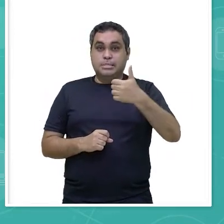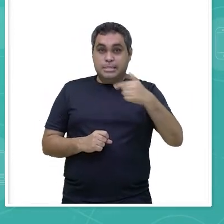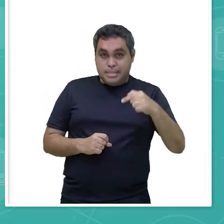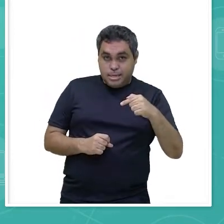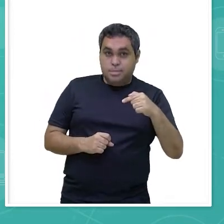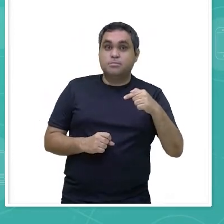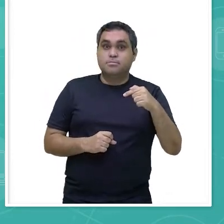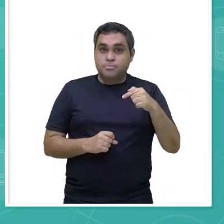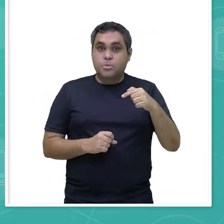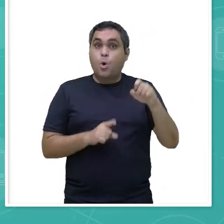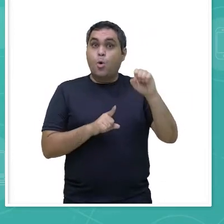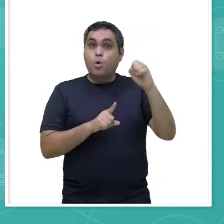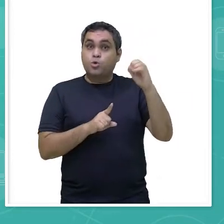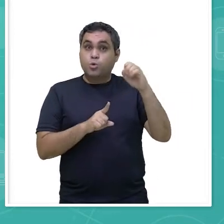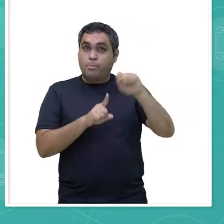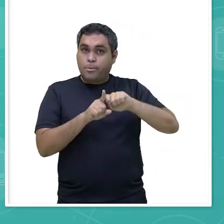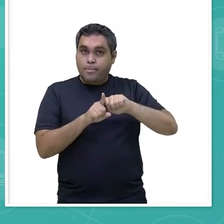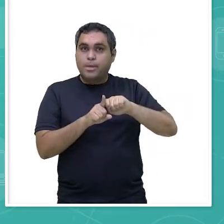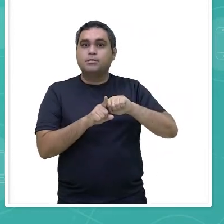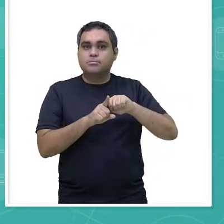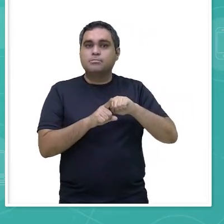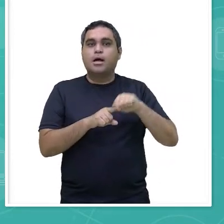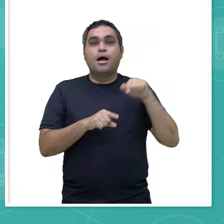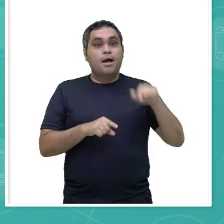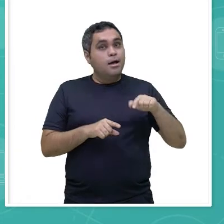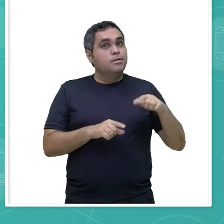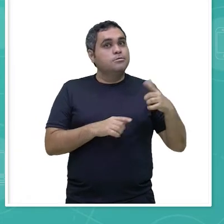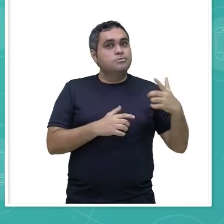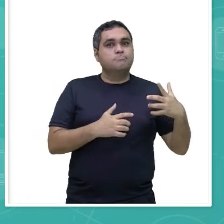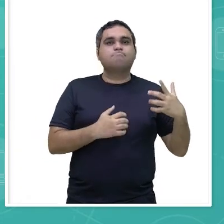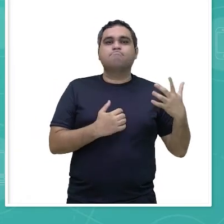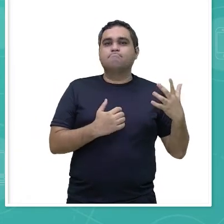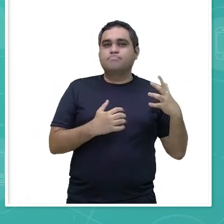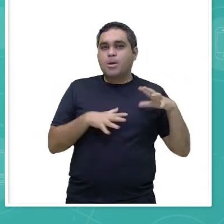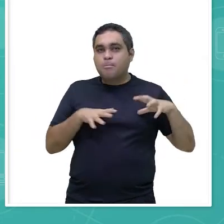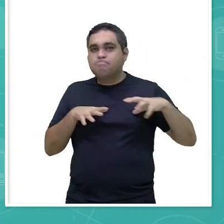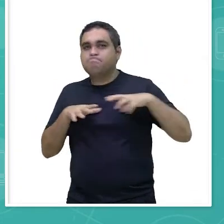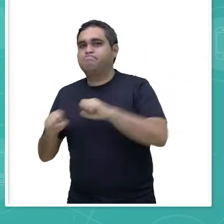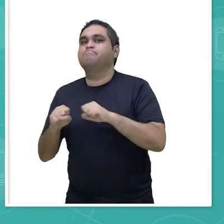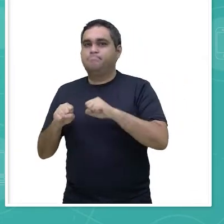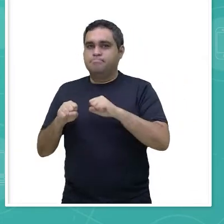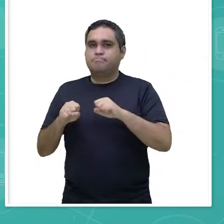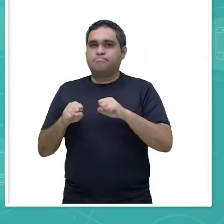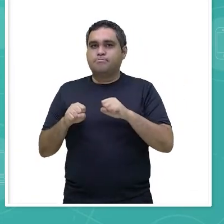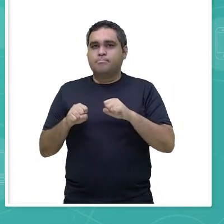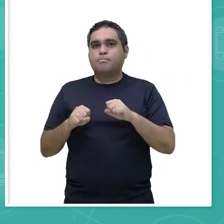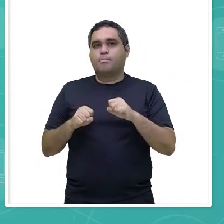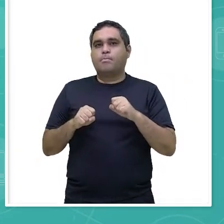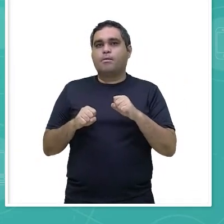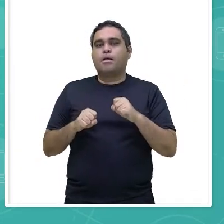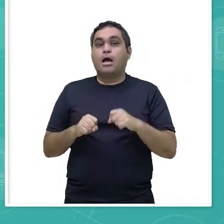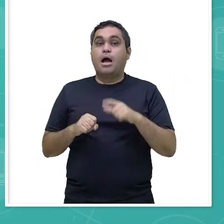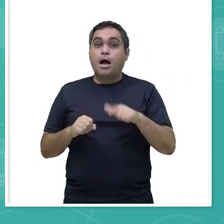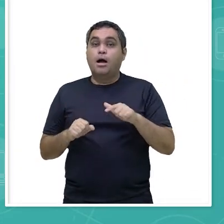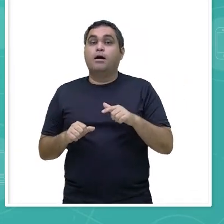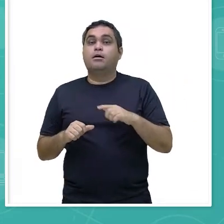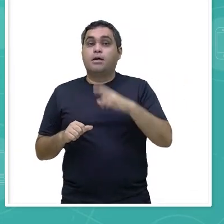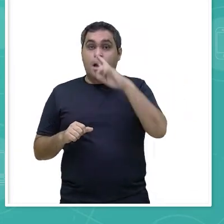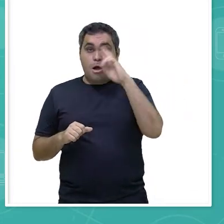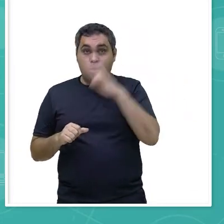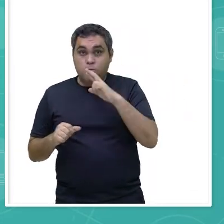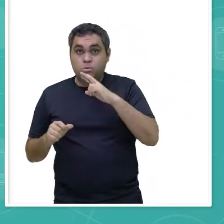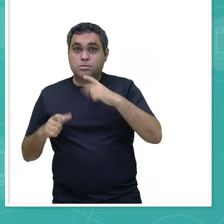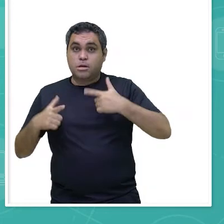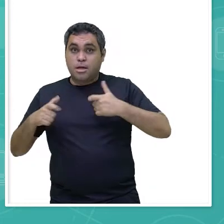guerra, finalmente. Quando os bolcheviques tomam o poder, a Rússia sai definitivamente da guerra, o que foi